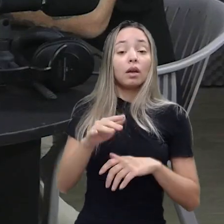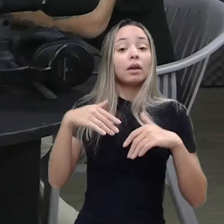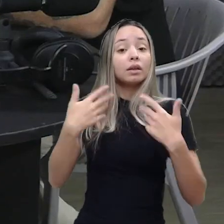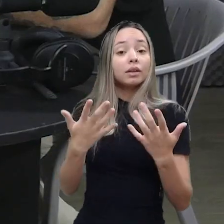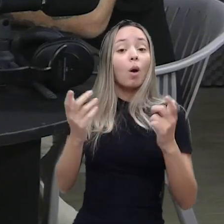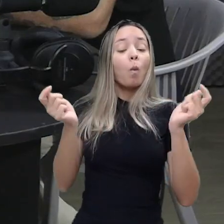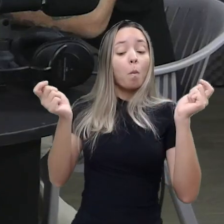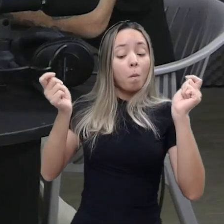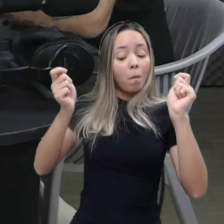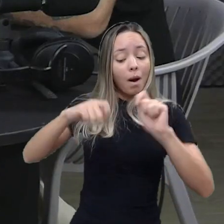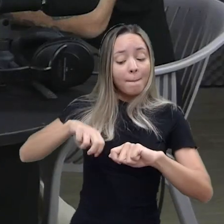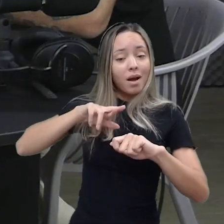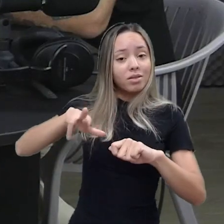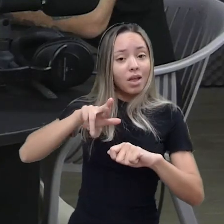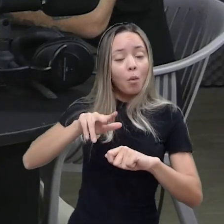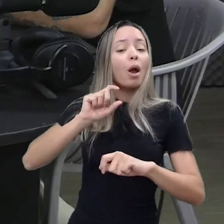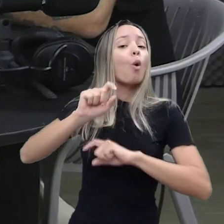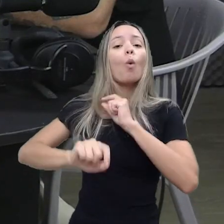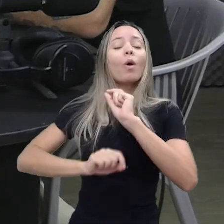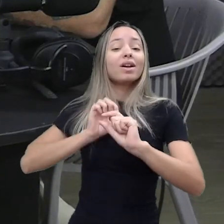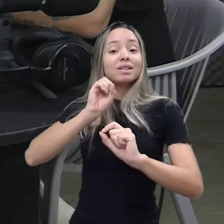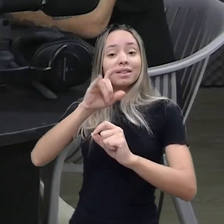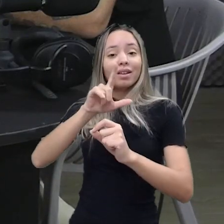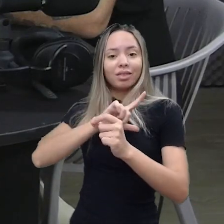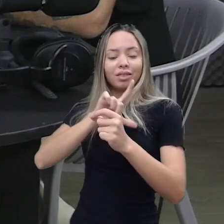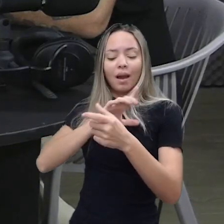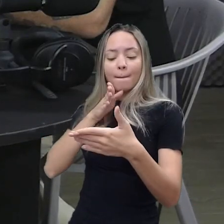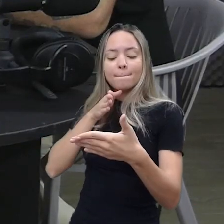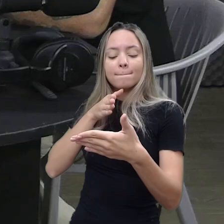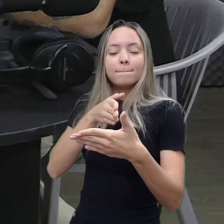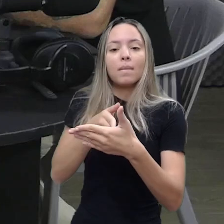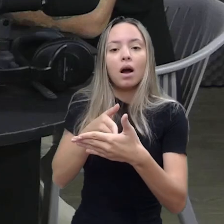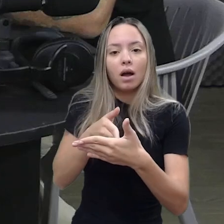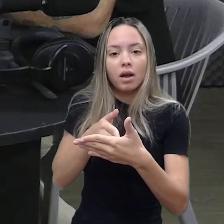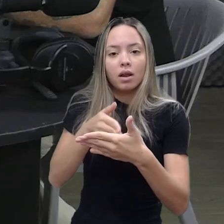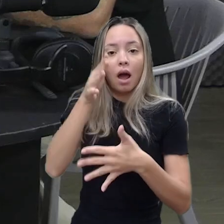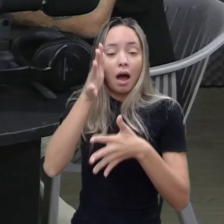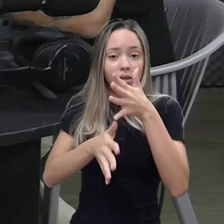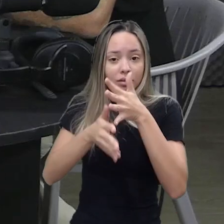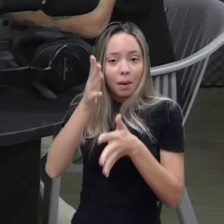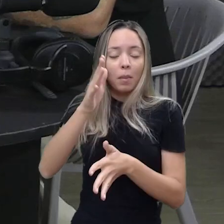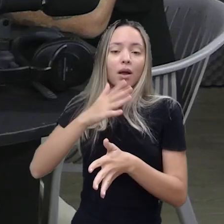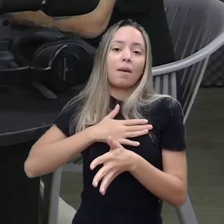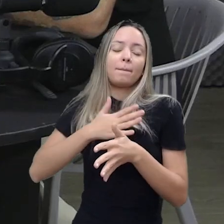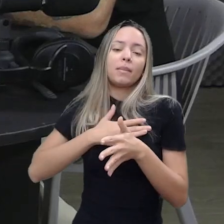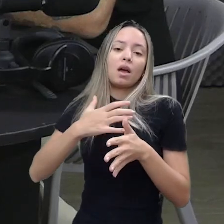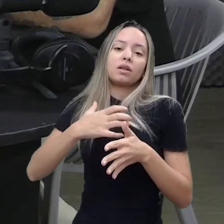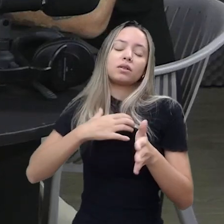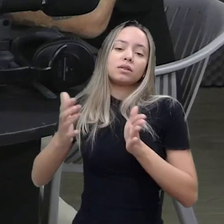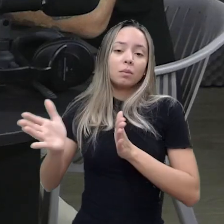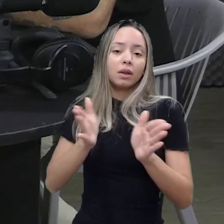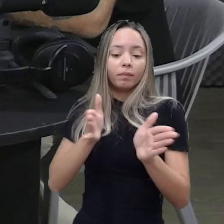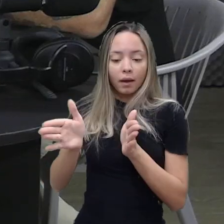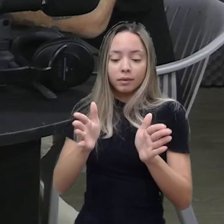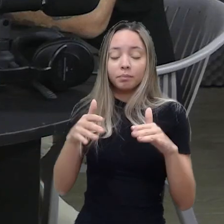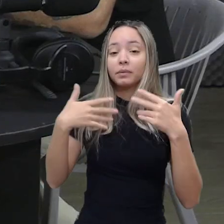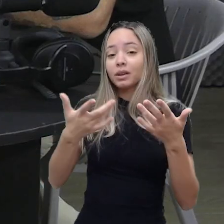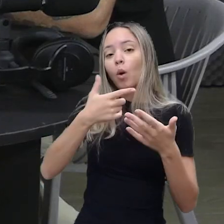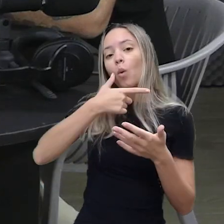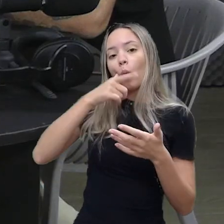algum tipo de barreira que impede a minha acessibilidade. Então, Hugo, ontem eu estava numa formação de